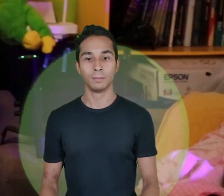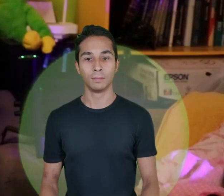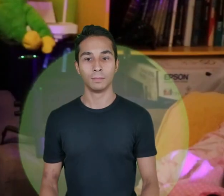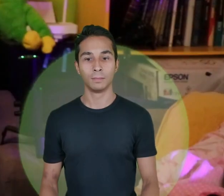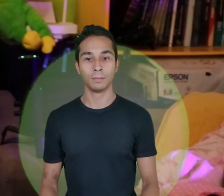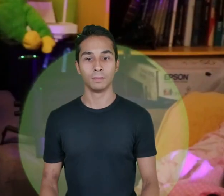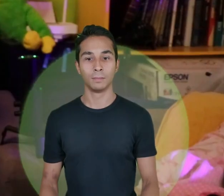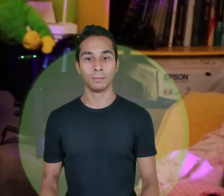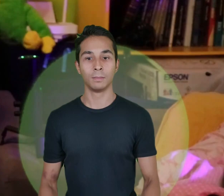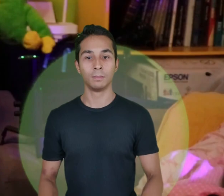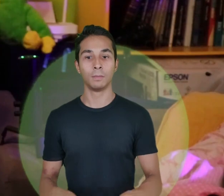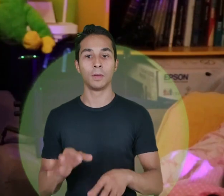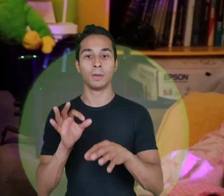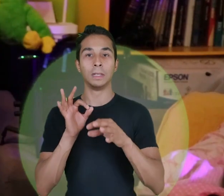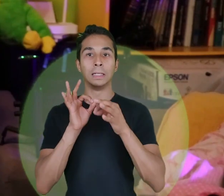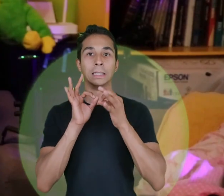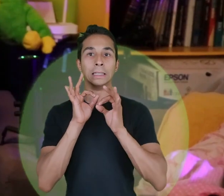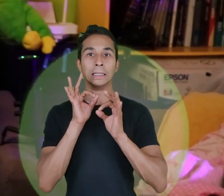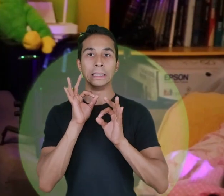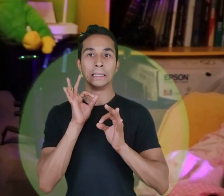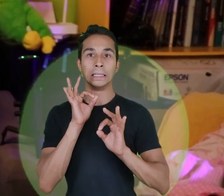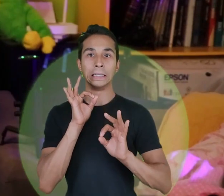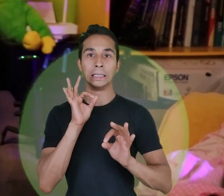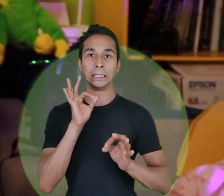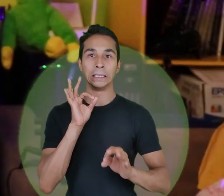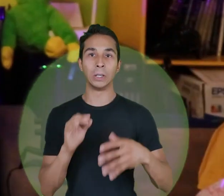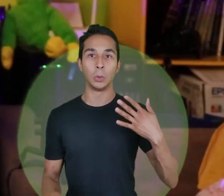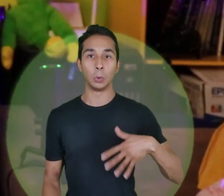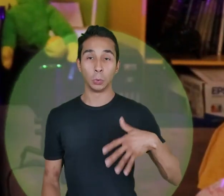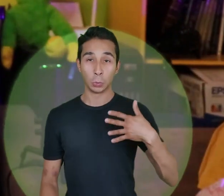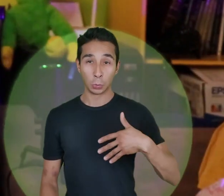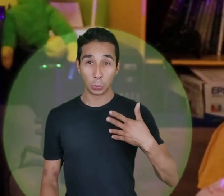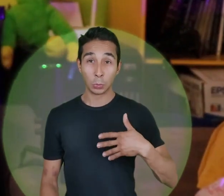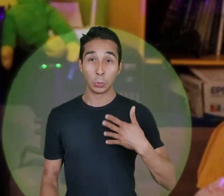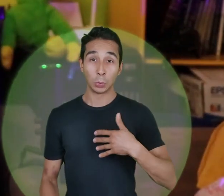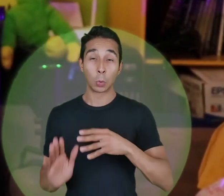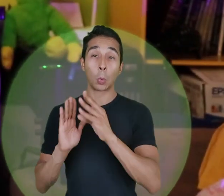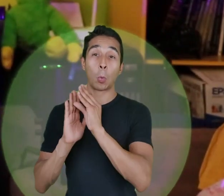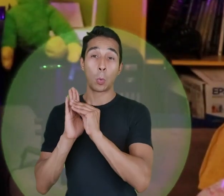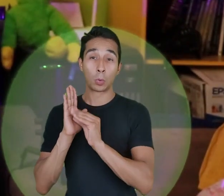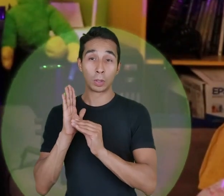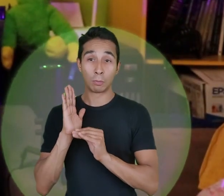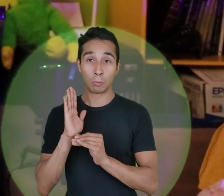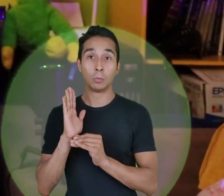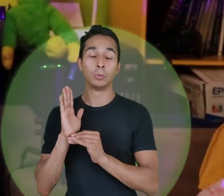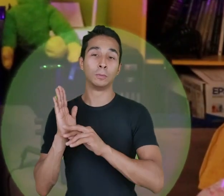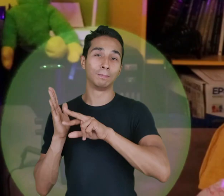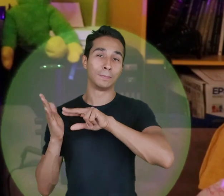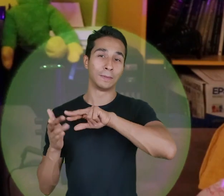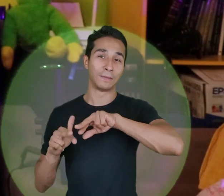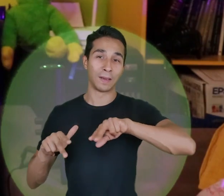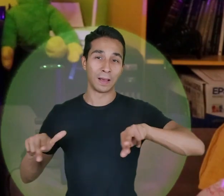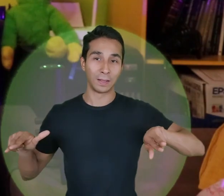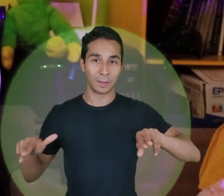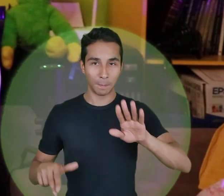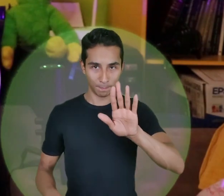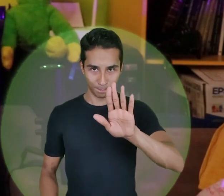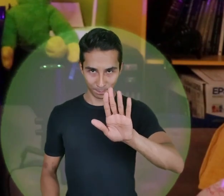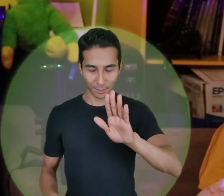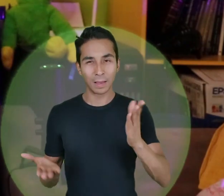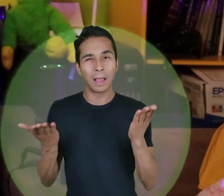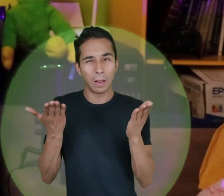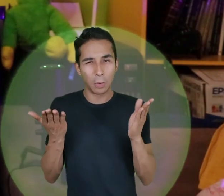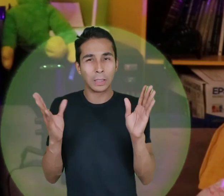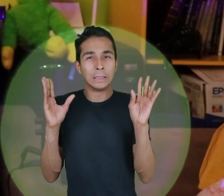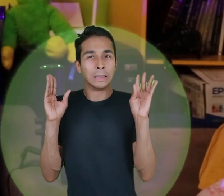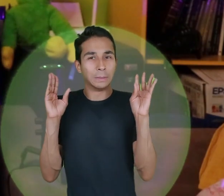Bom, gente, a gente queria se alongar, a gente percebeu que a gente tinha muito conteúdo, muita coisa para passar, mas para ser prático agora,